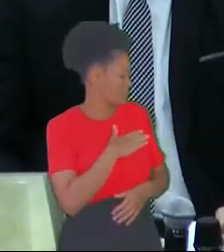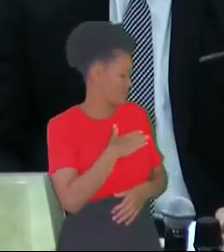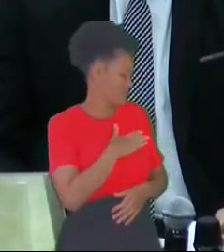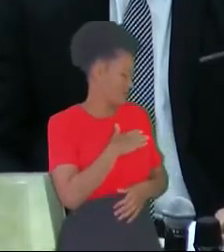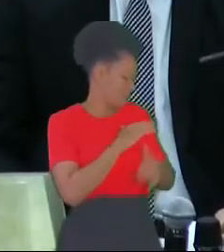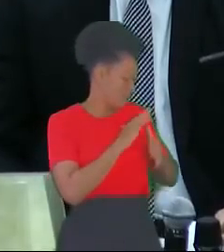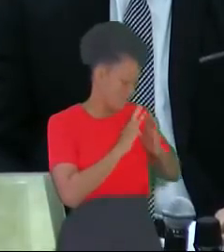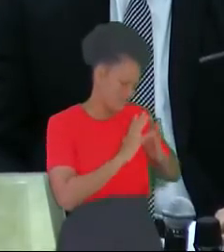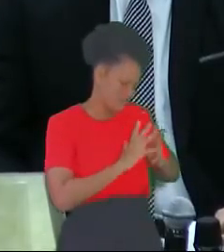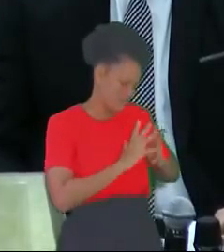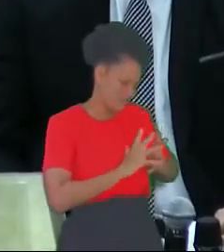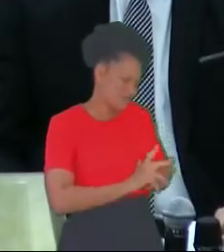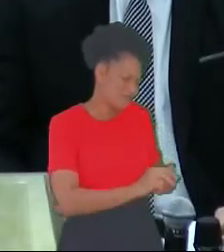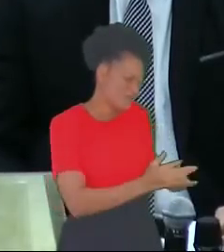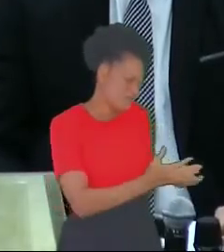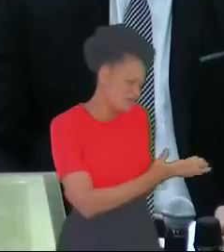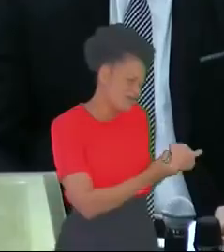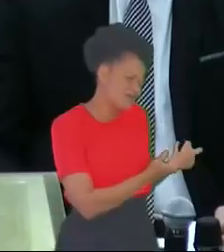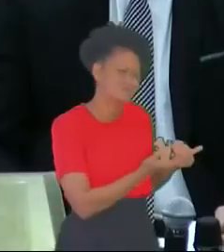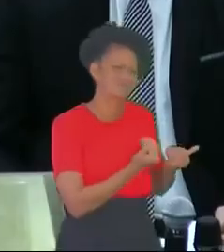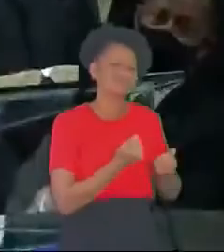imaculada.